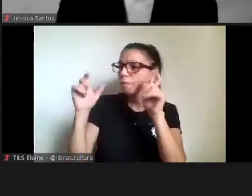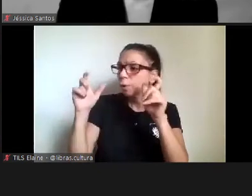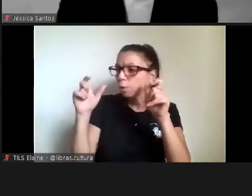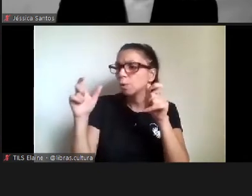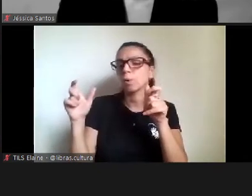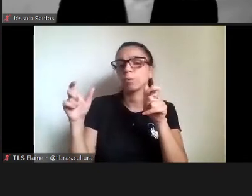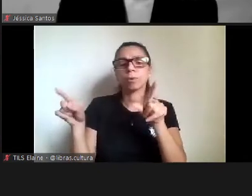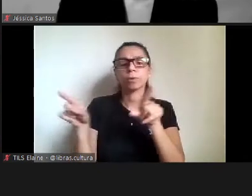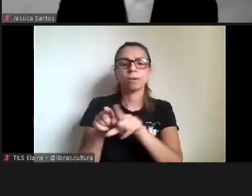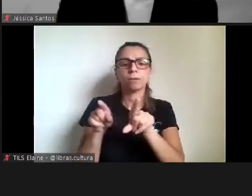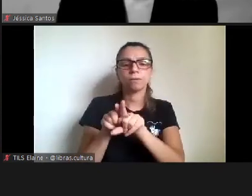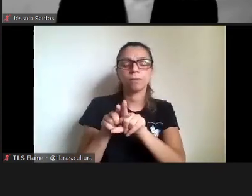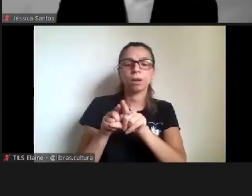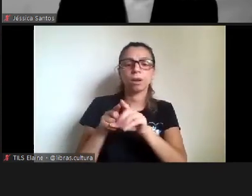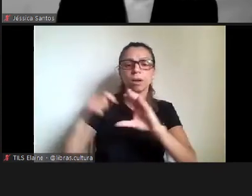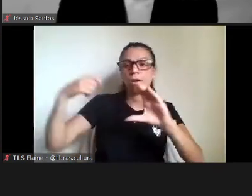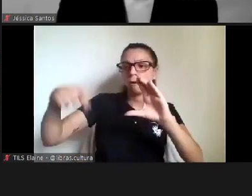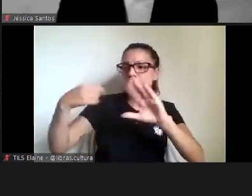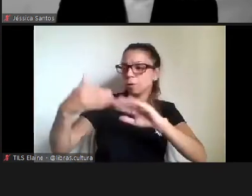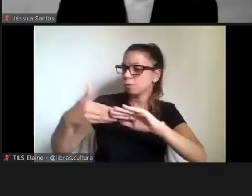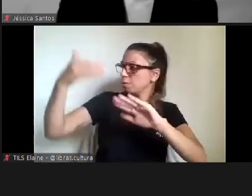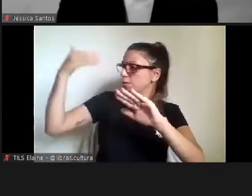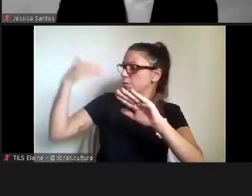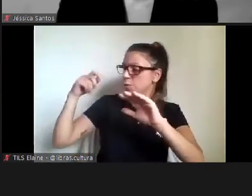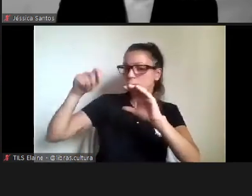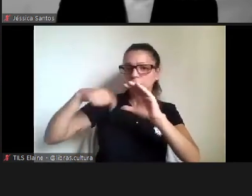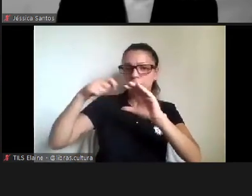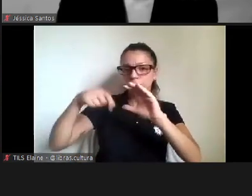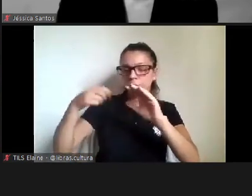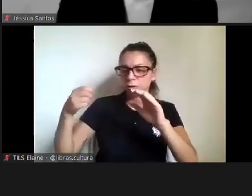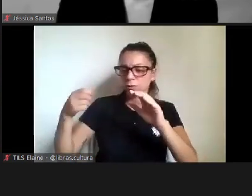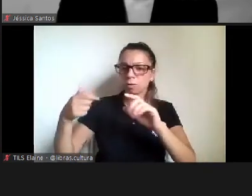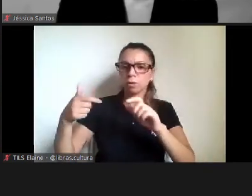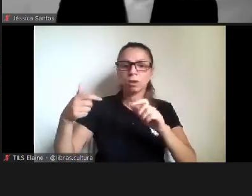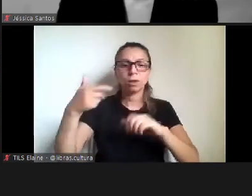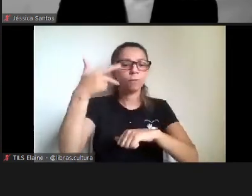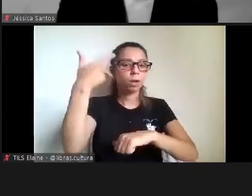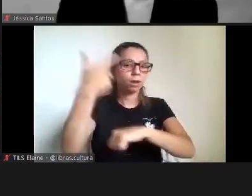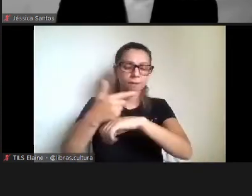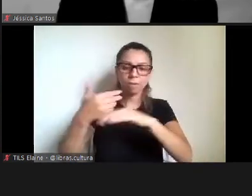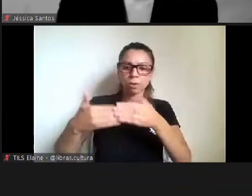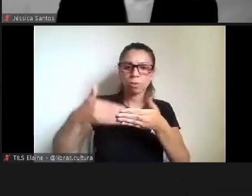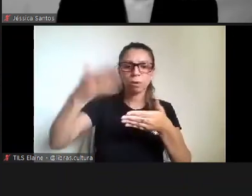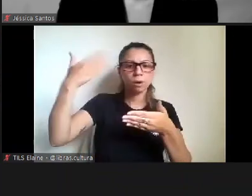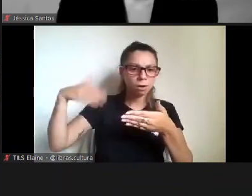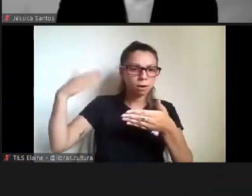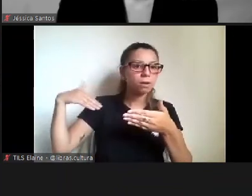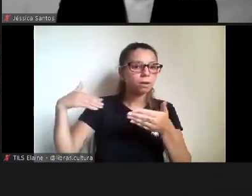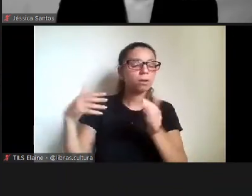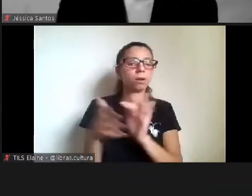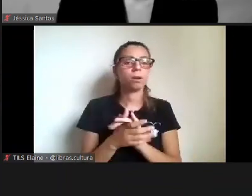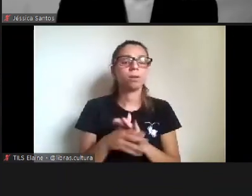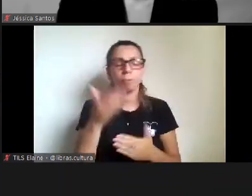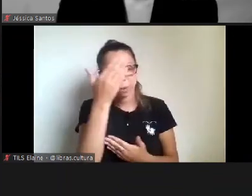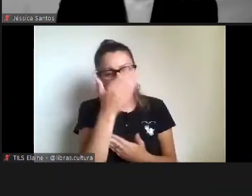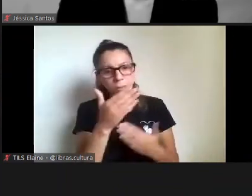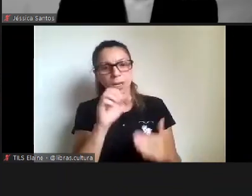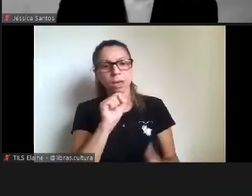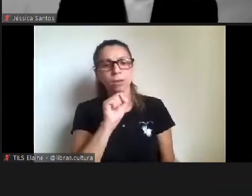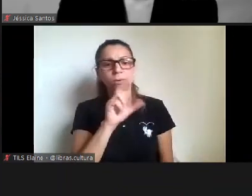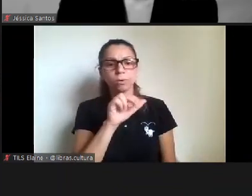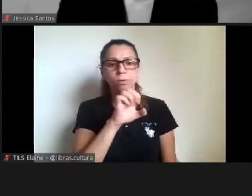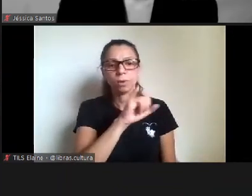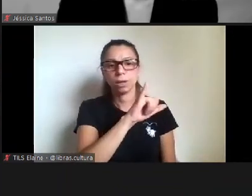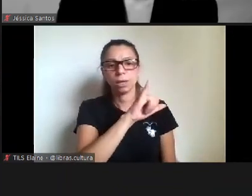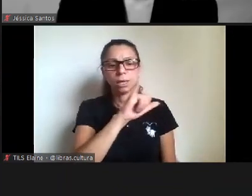de fundo, o vídeo gravado anteriormente. E obrigado, Sueli, só para dizer assim da importância de te ouvir aqui nesse coletivo